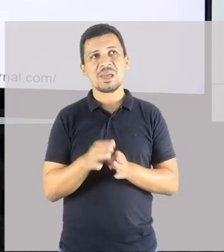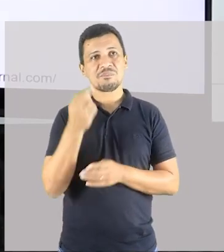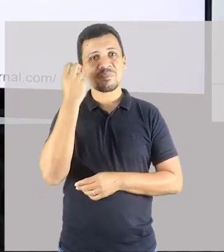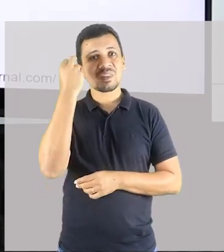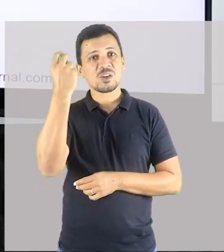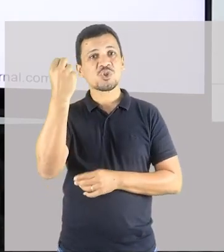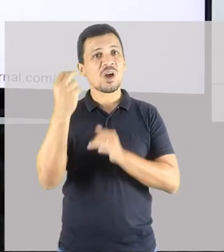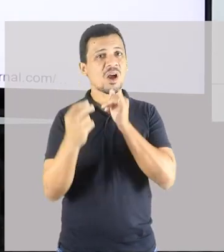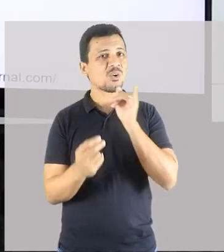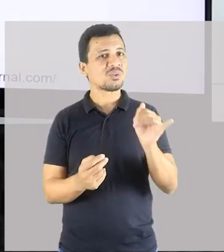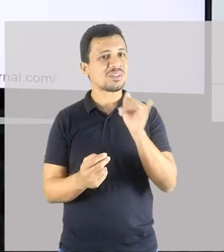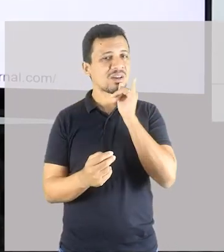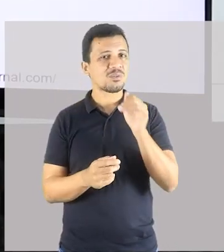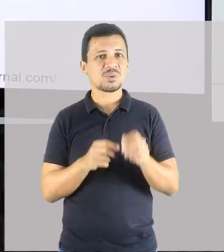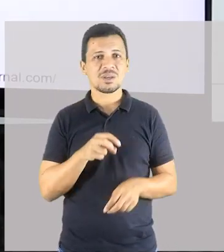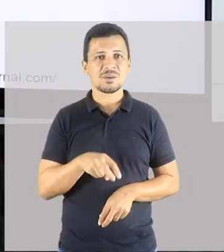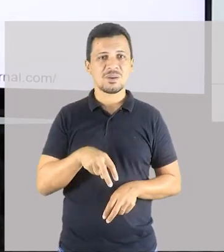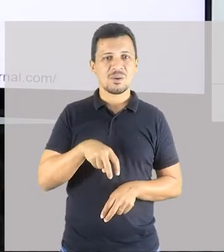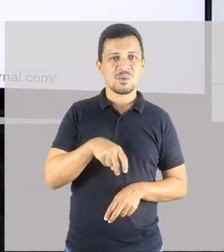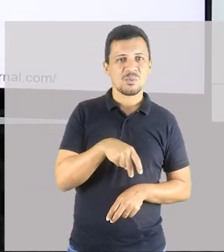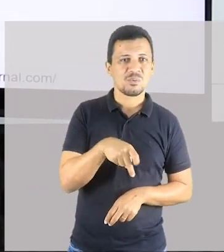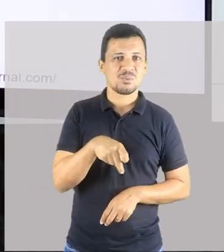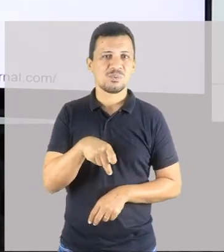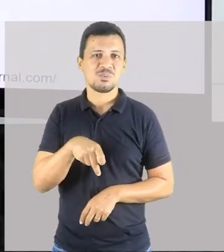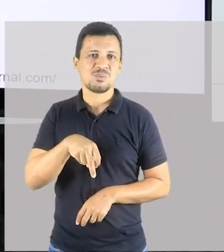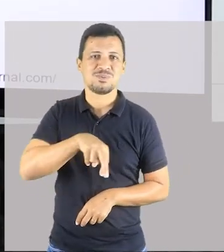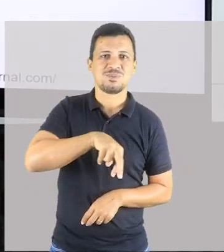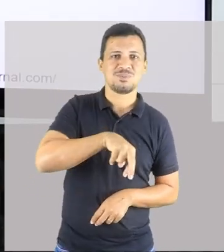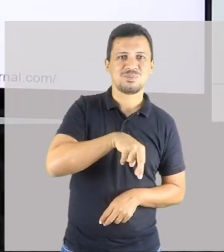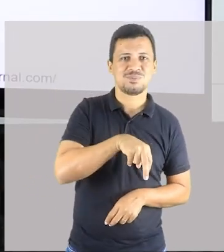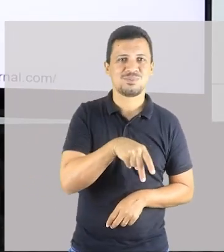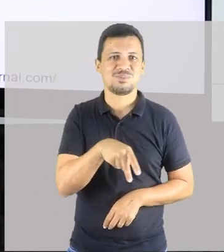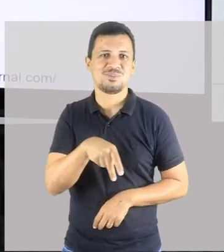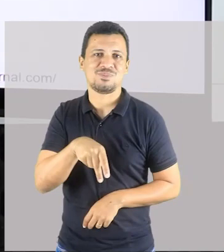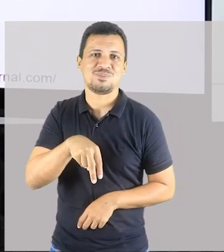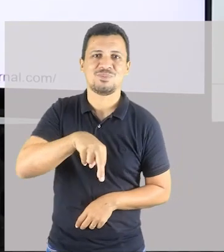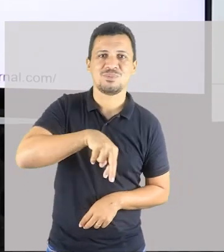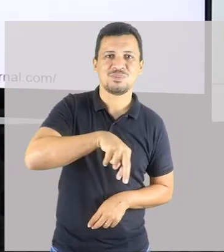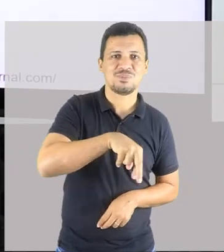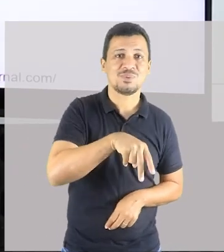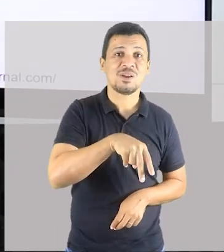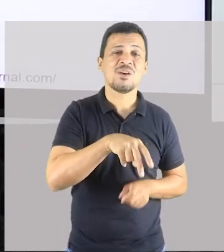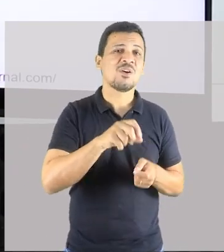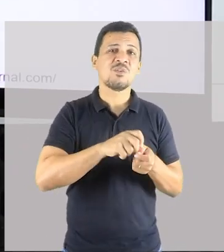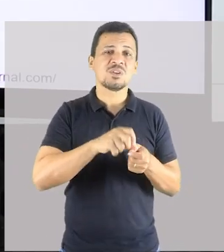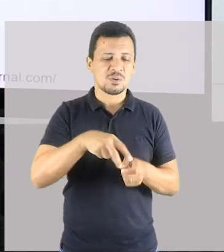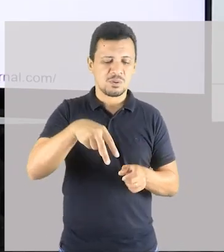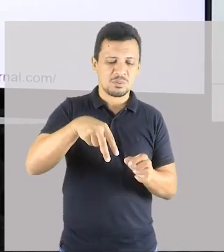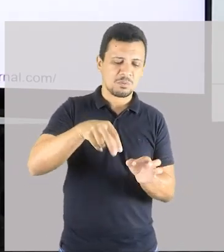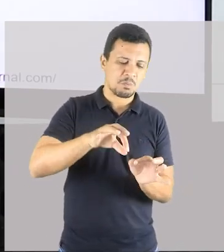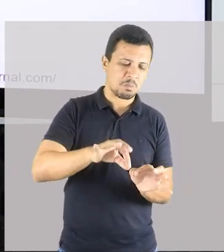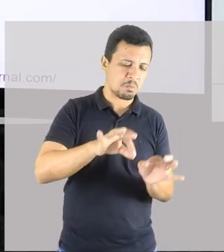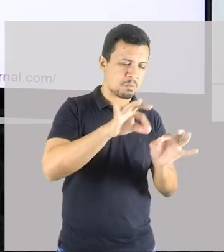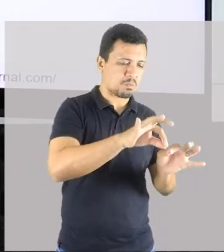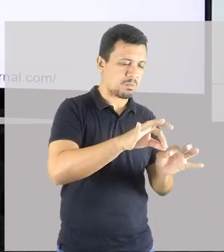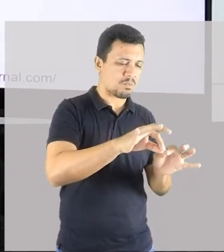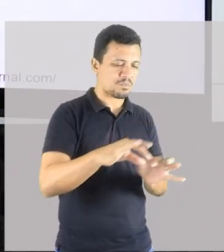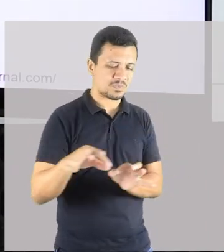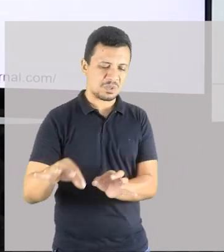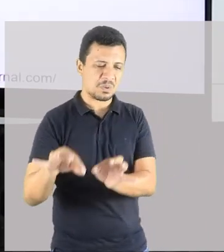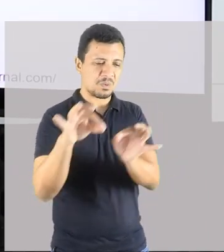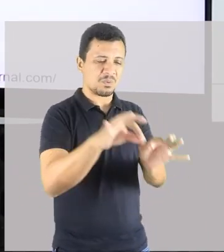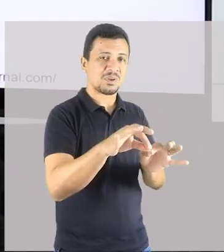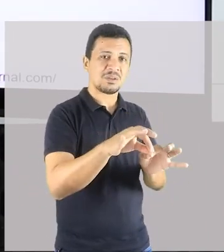que os patins, tá, que eram muito comum nessa época, os patins, eles tiravam as rodas e